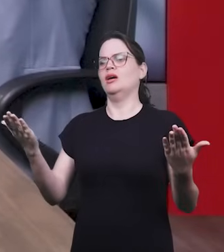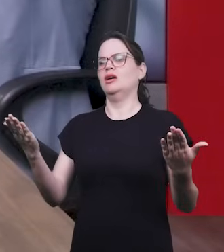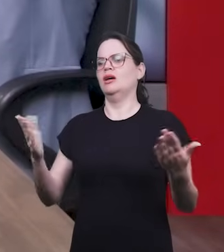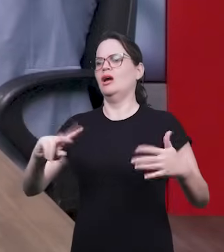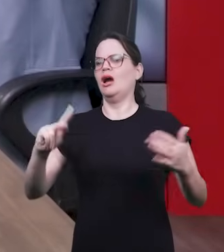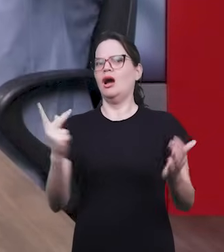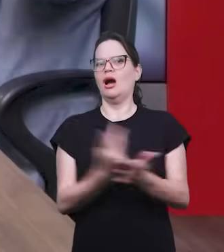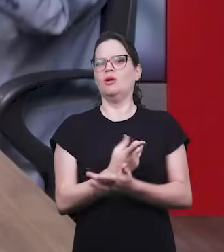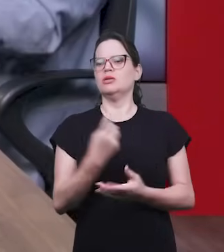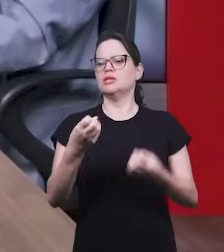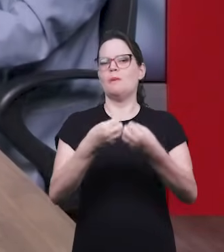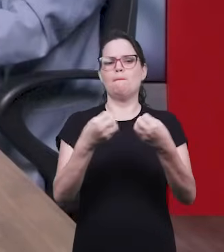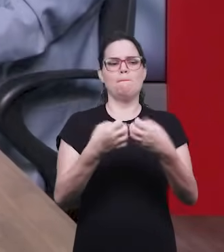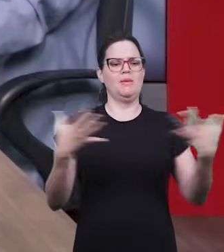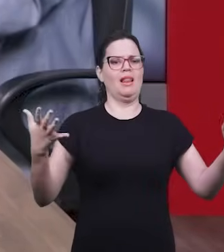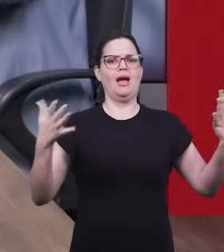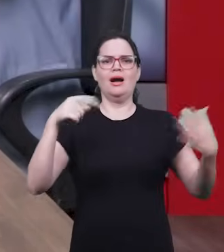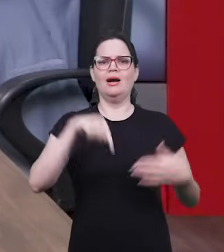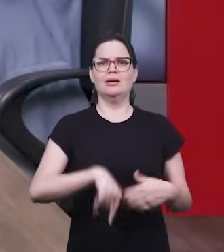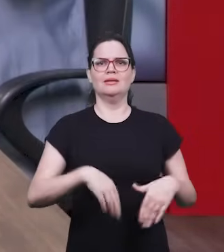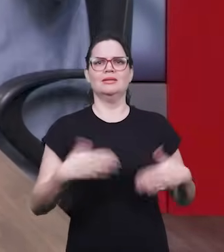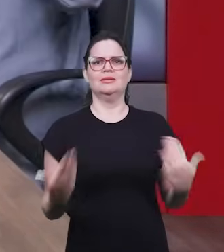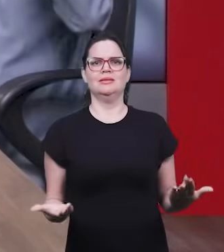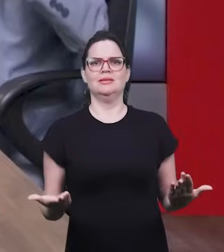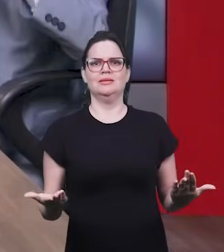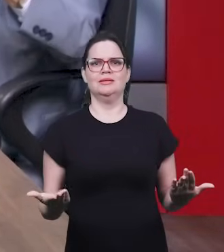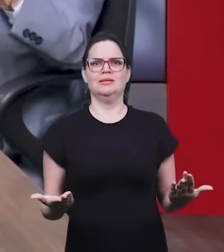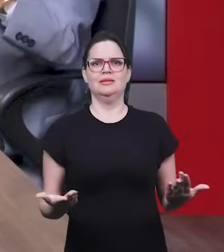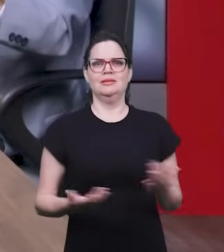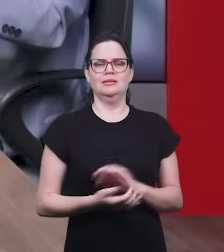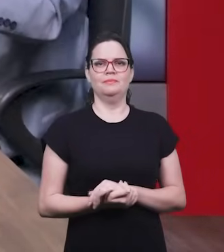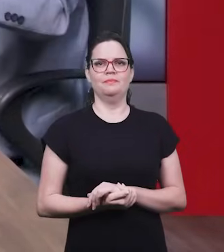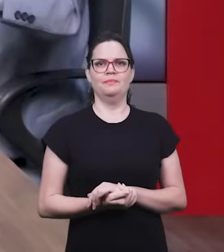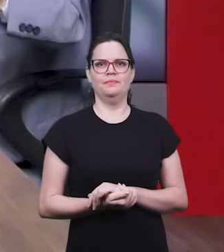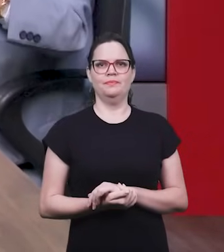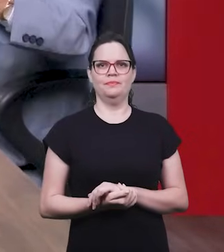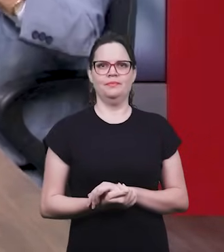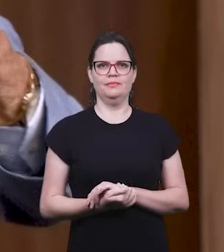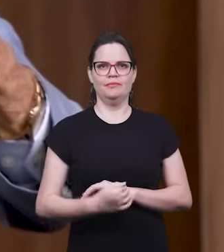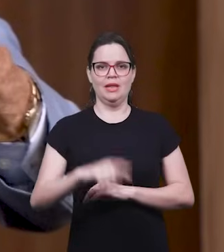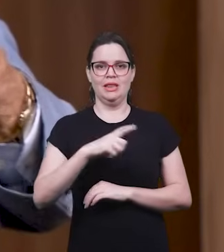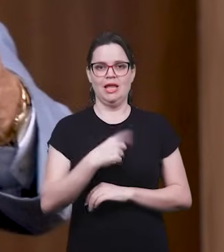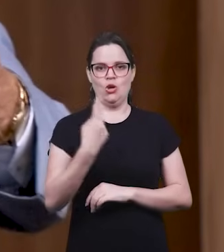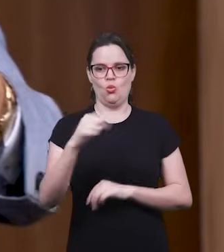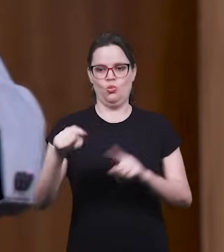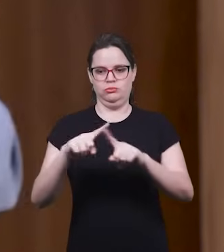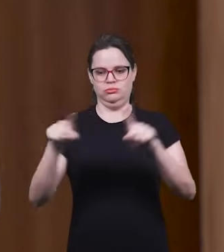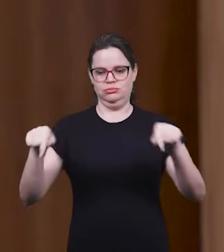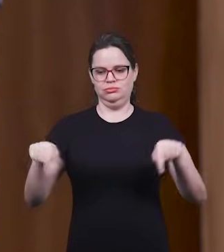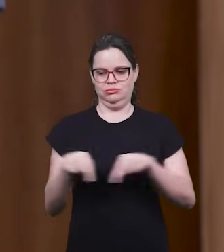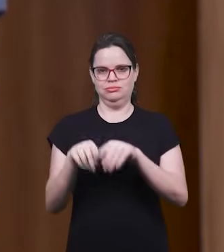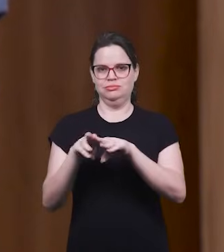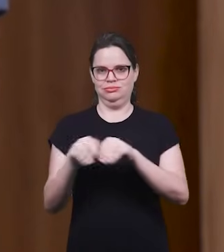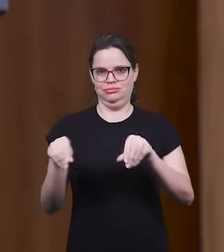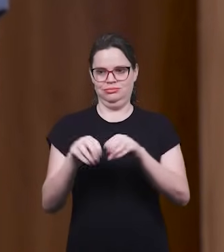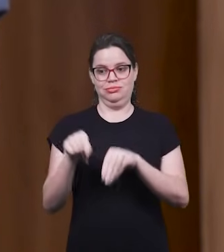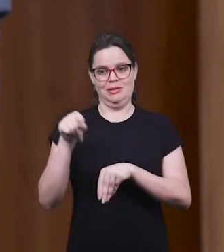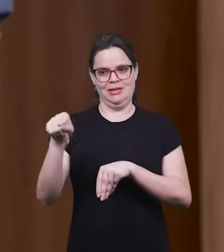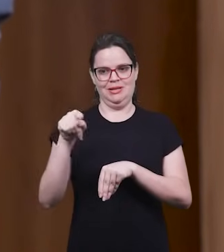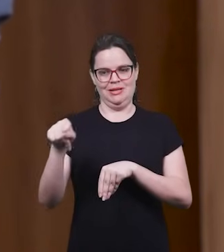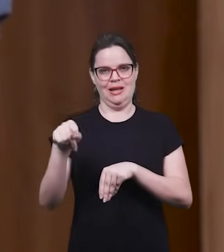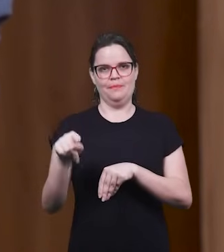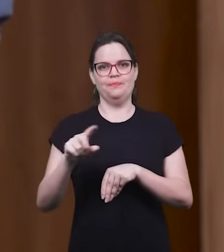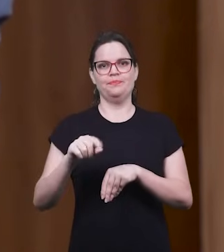um negócio aqui, um milagre. É que um terreno daqueles, quer dizer,